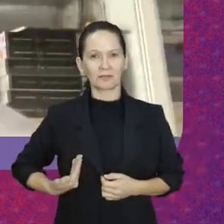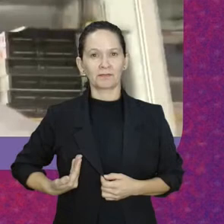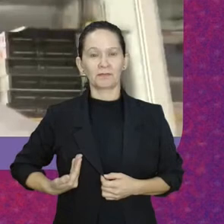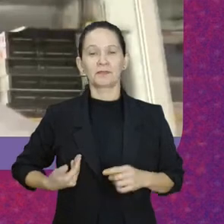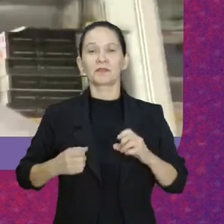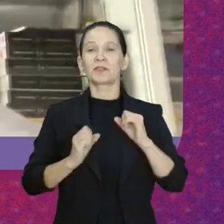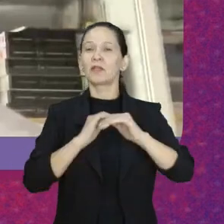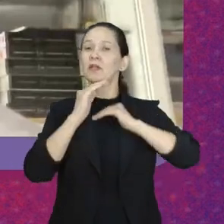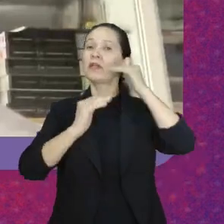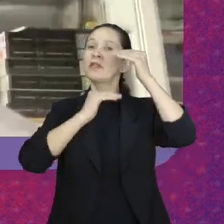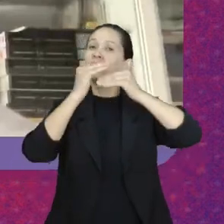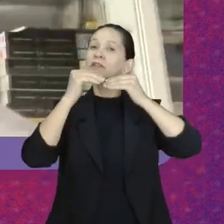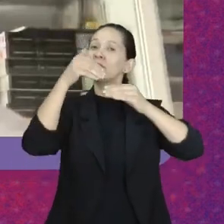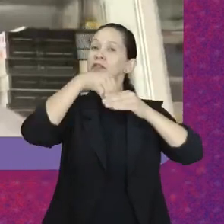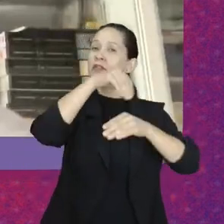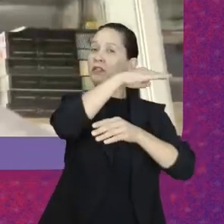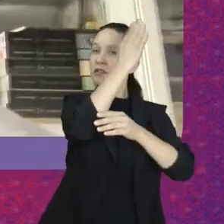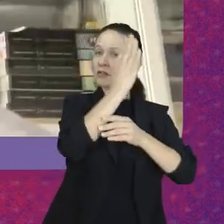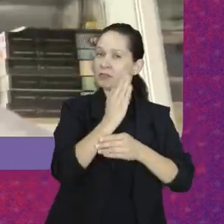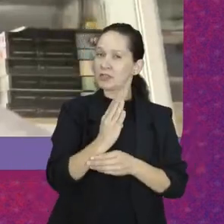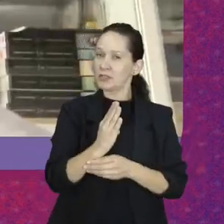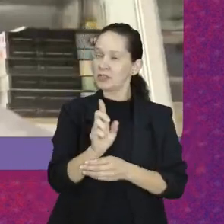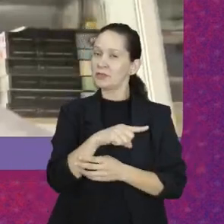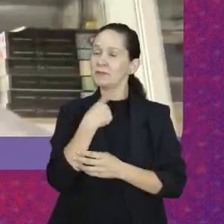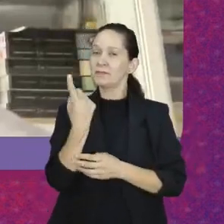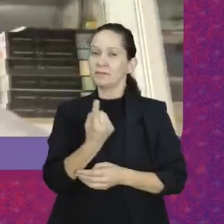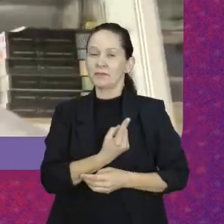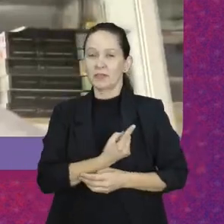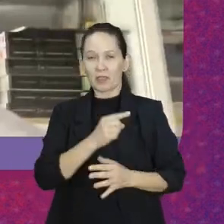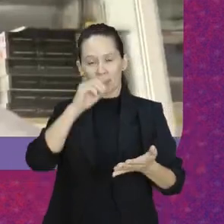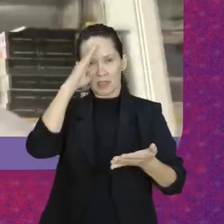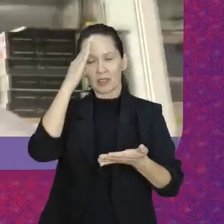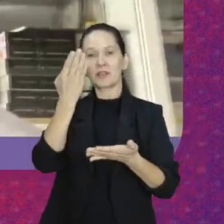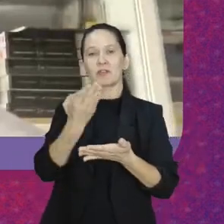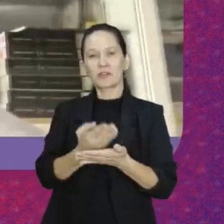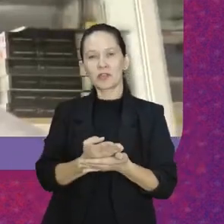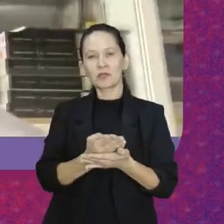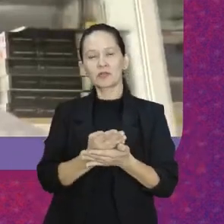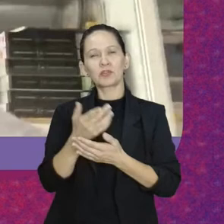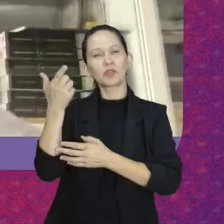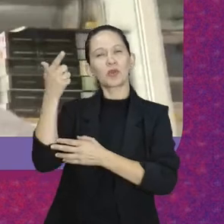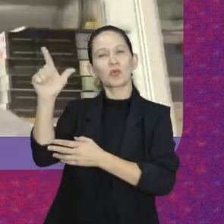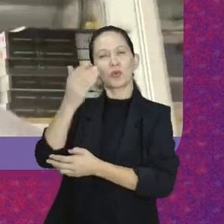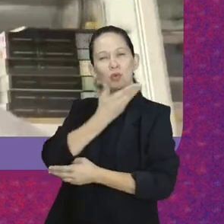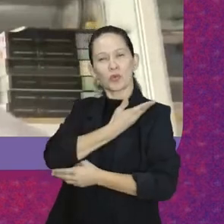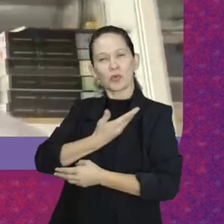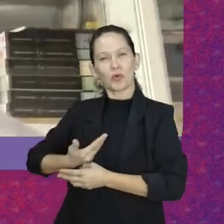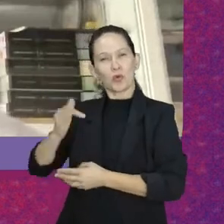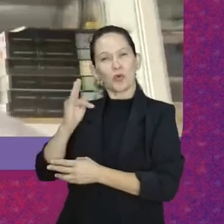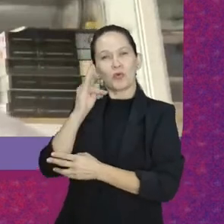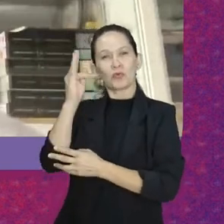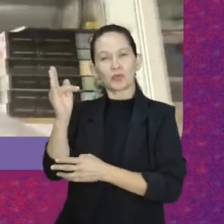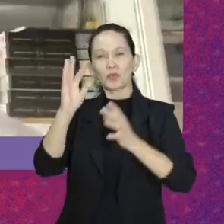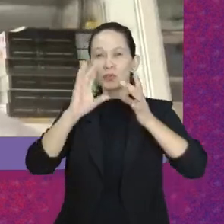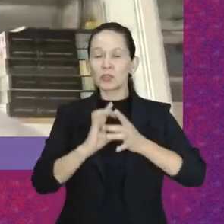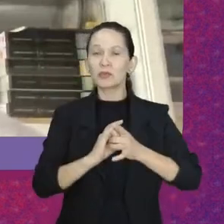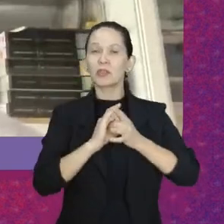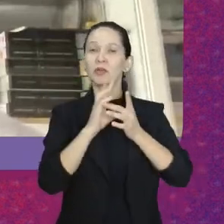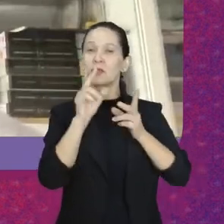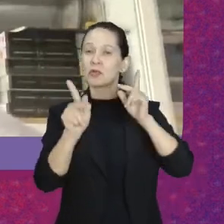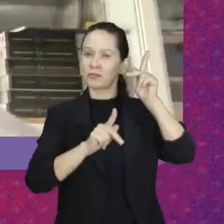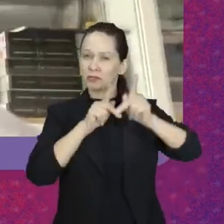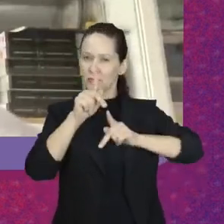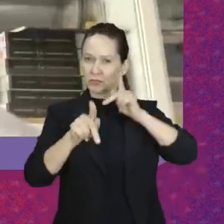serem desenvolvidas no Brasil. Nós esperamos que, num outro governo, num governo democrático e